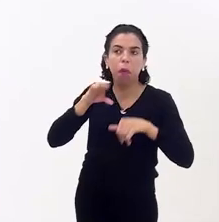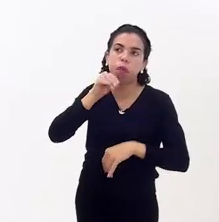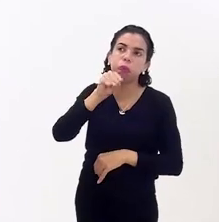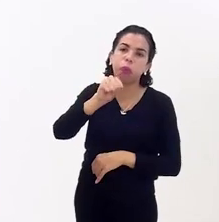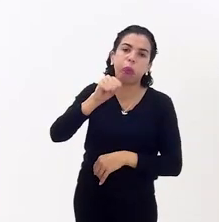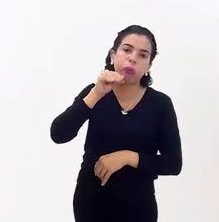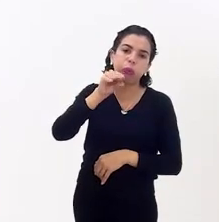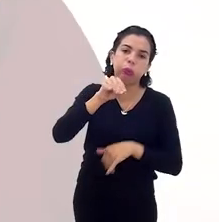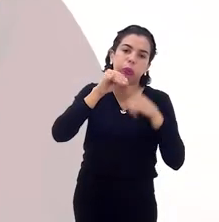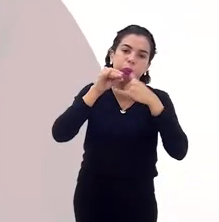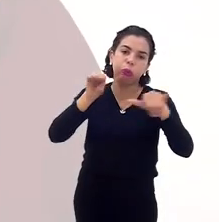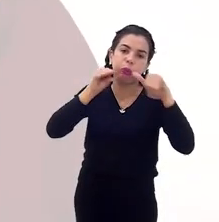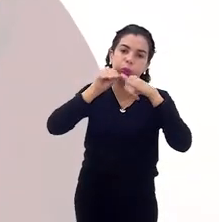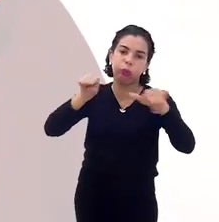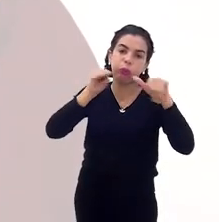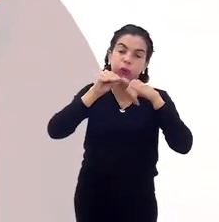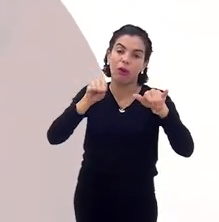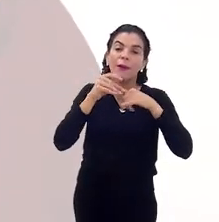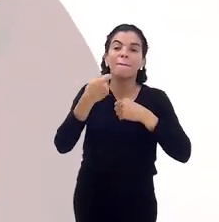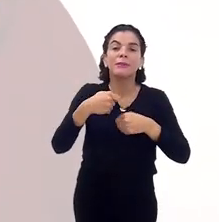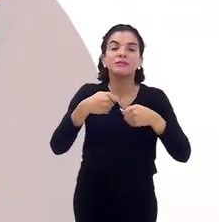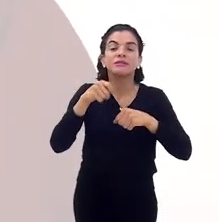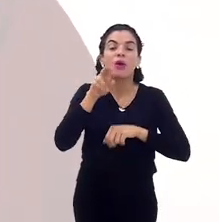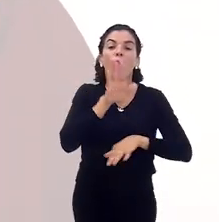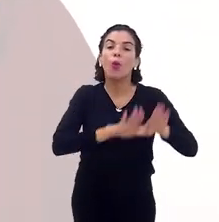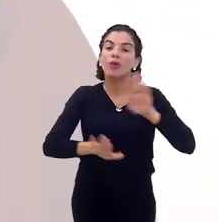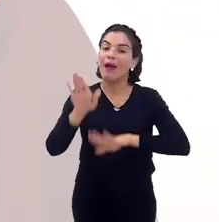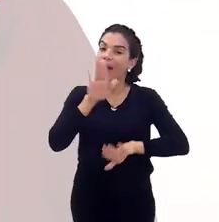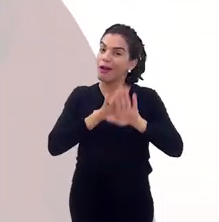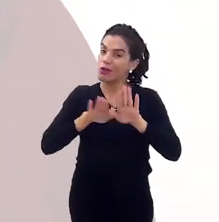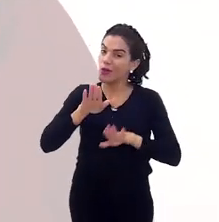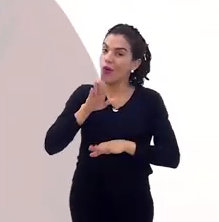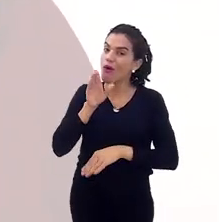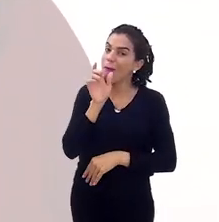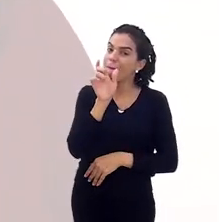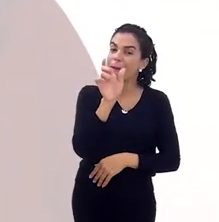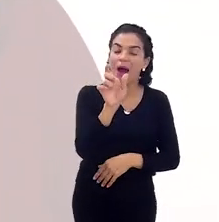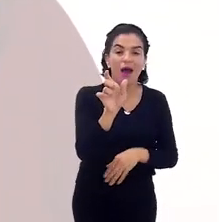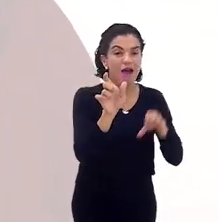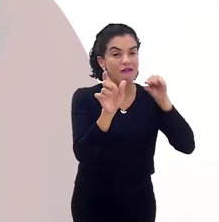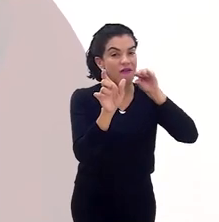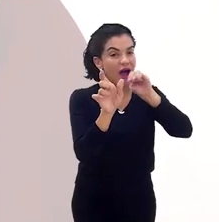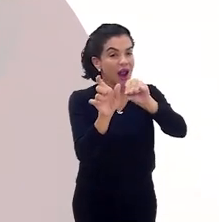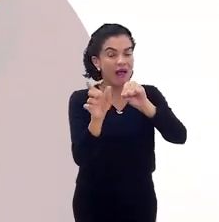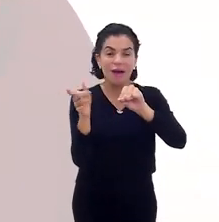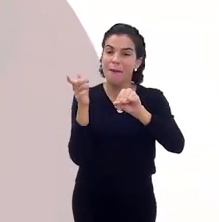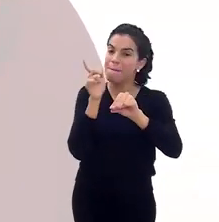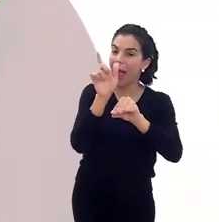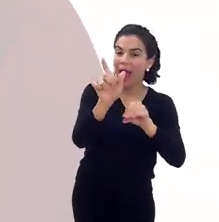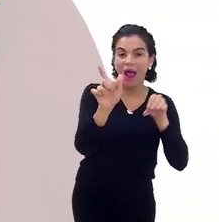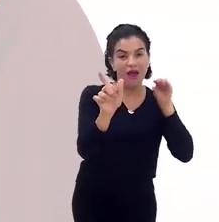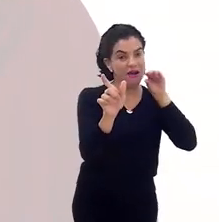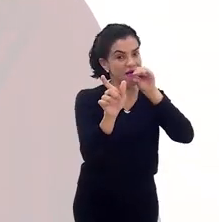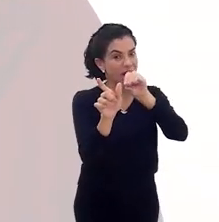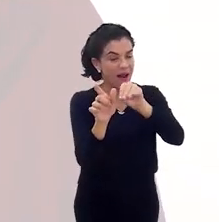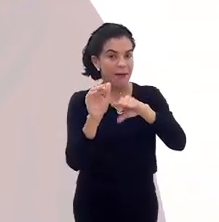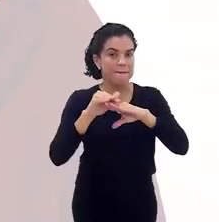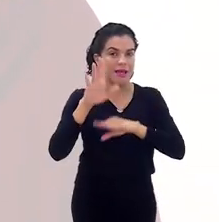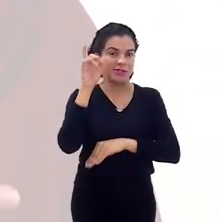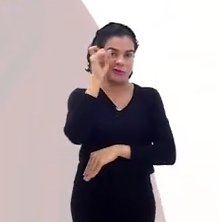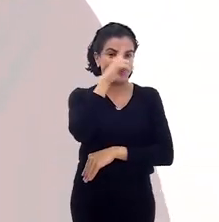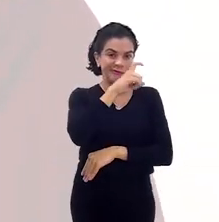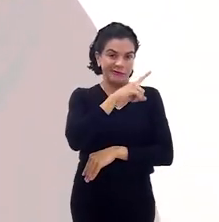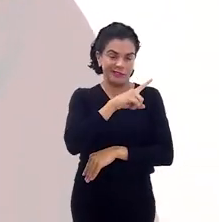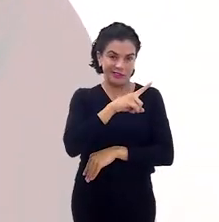E a outra, a gente tem que cuidar da nossa fala, né? A forma. E quanto mais a gente fala, é